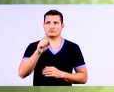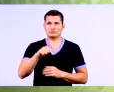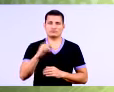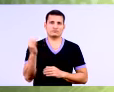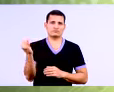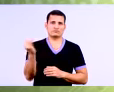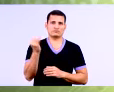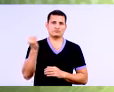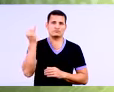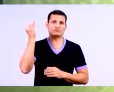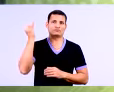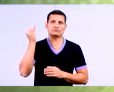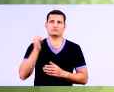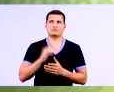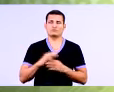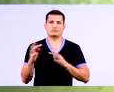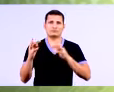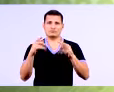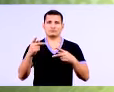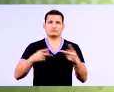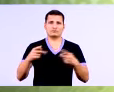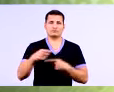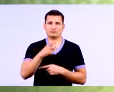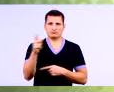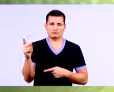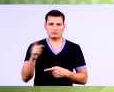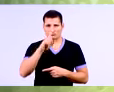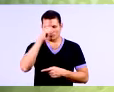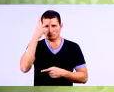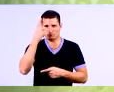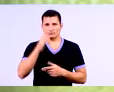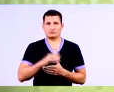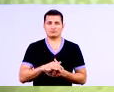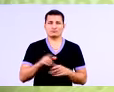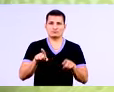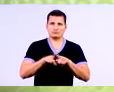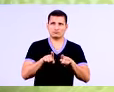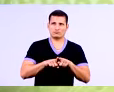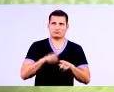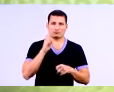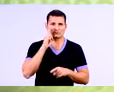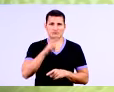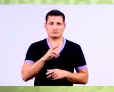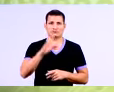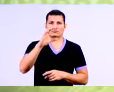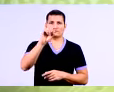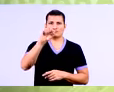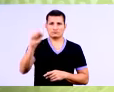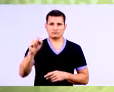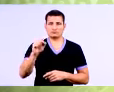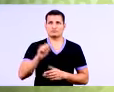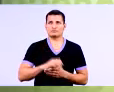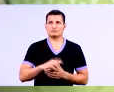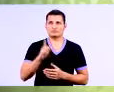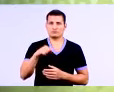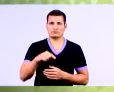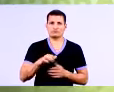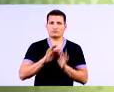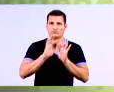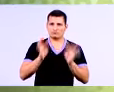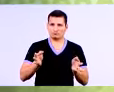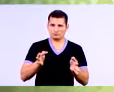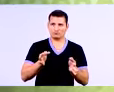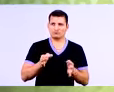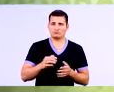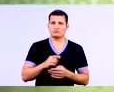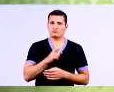suma importância para todos os projetos que vocês fizerem. Nós vimos também que a estilização, ela é simplificada se